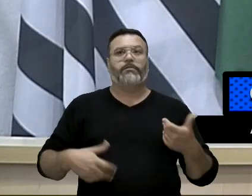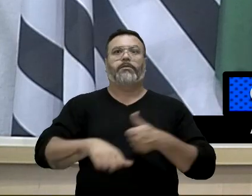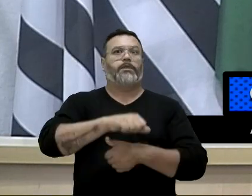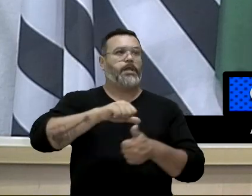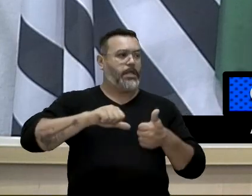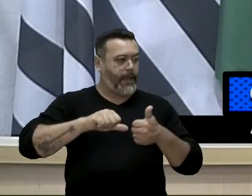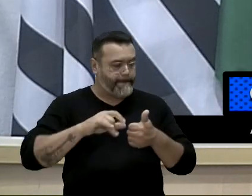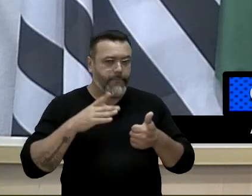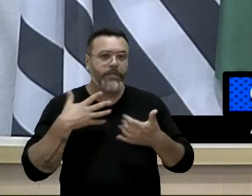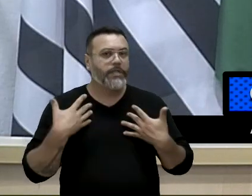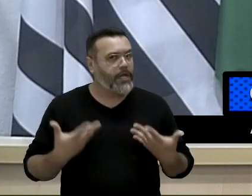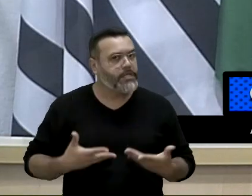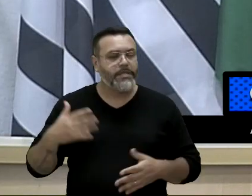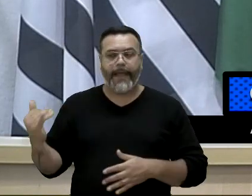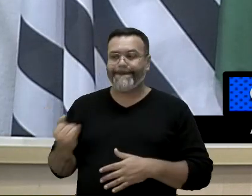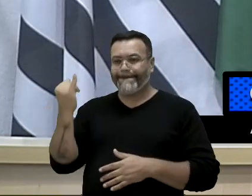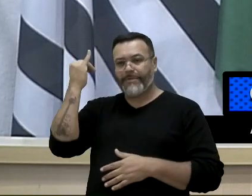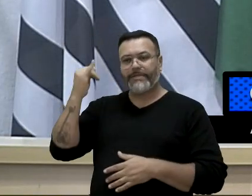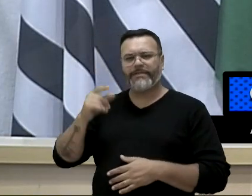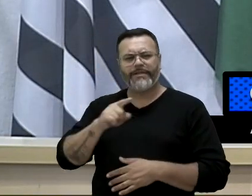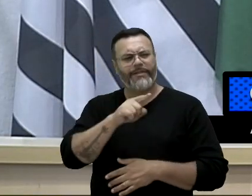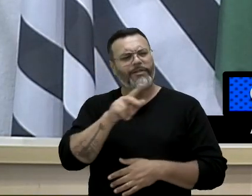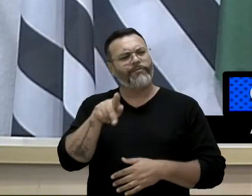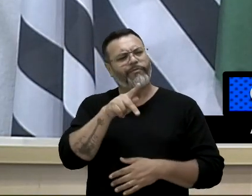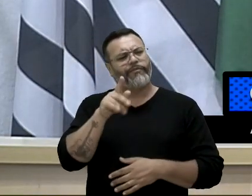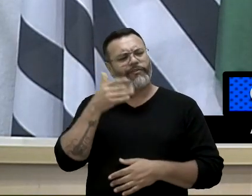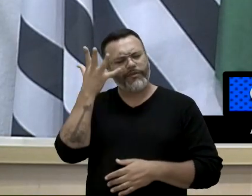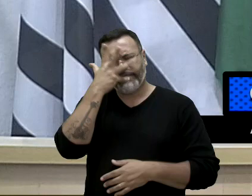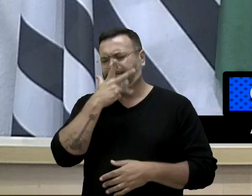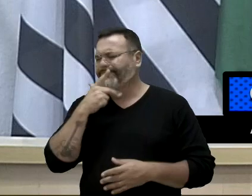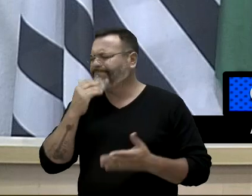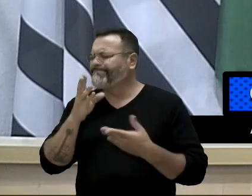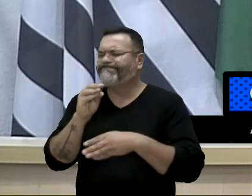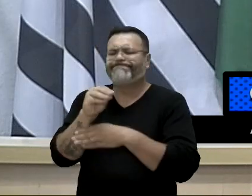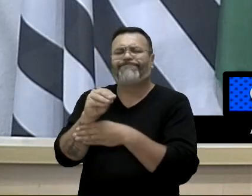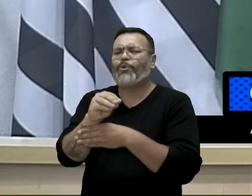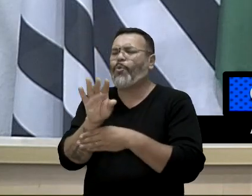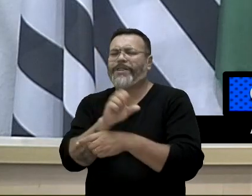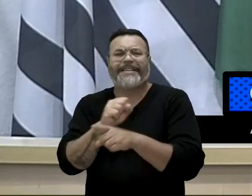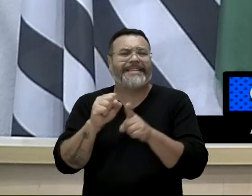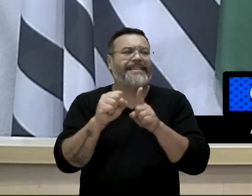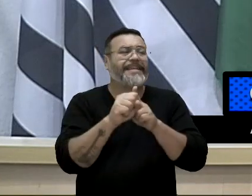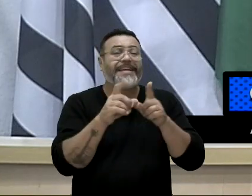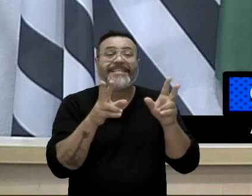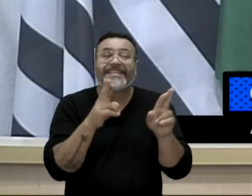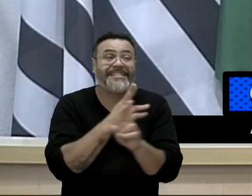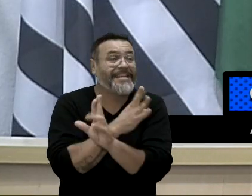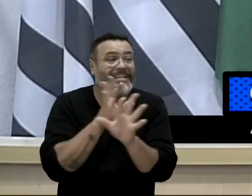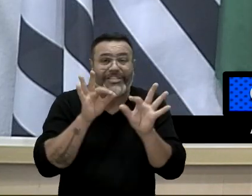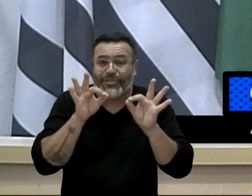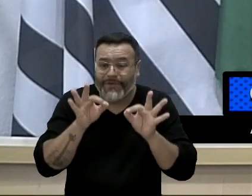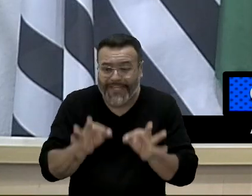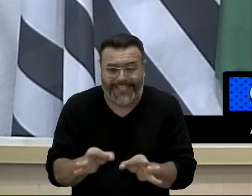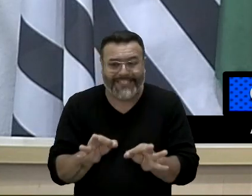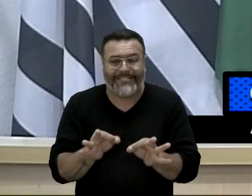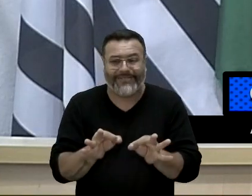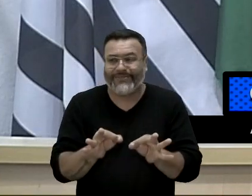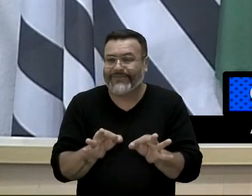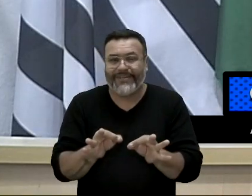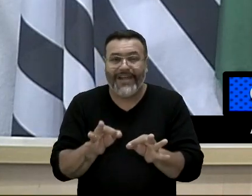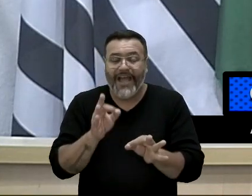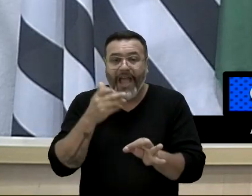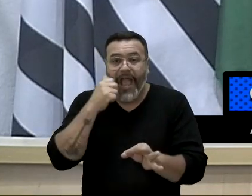extremamente importante. E que lindo que o professor falou de cuidar da sociedade. É sobre isso, gente. As